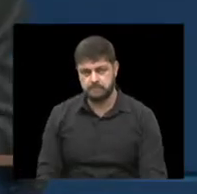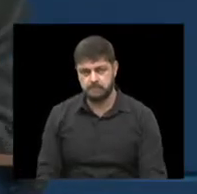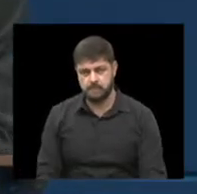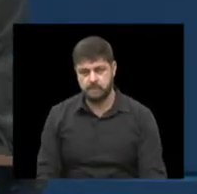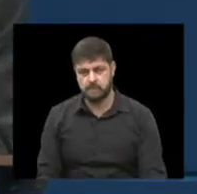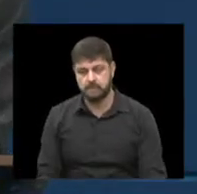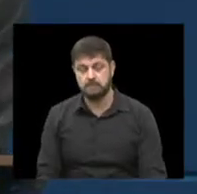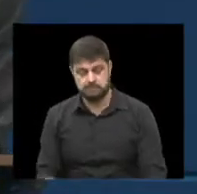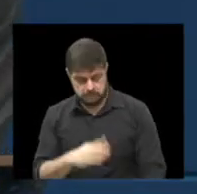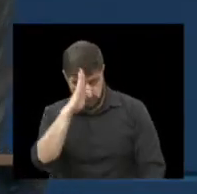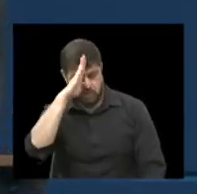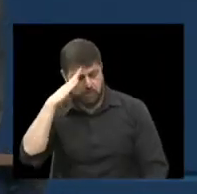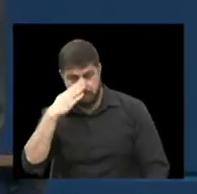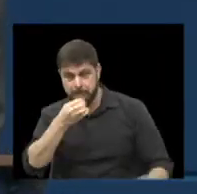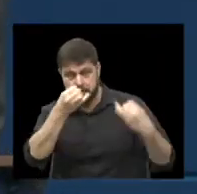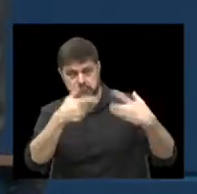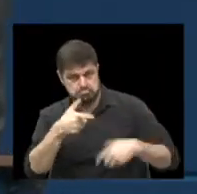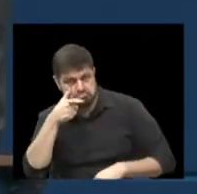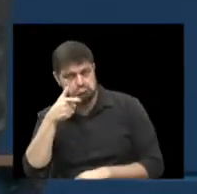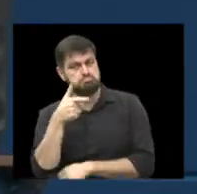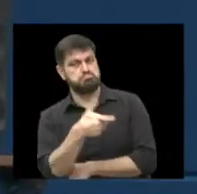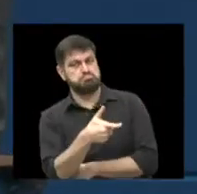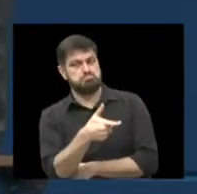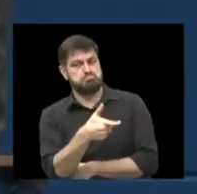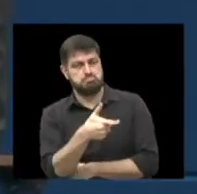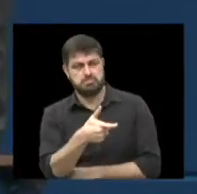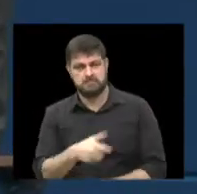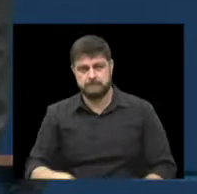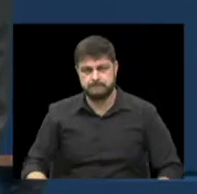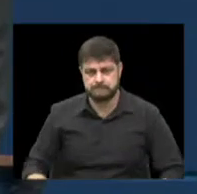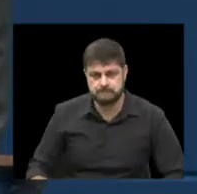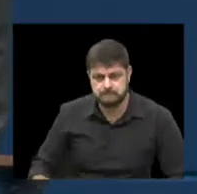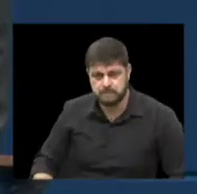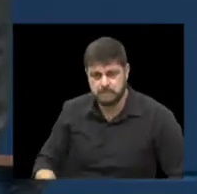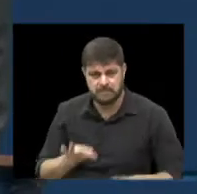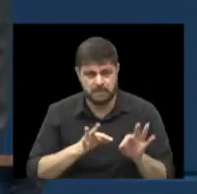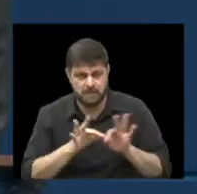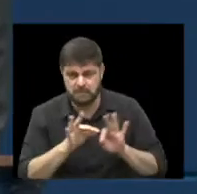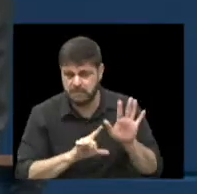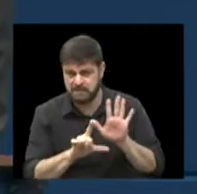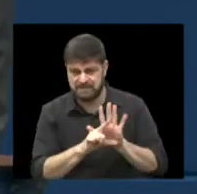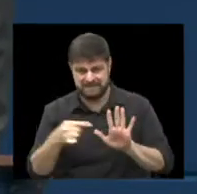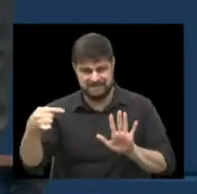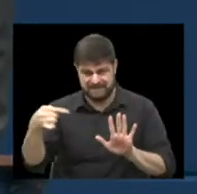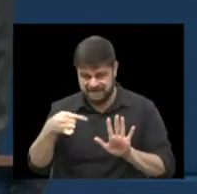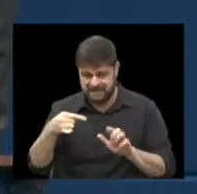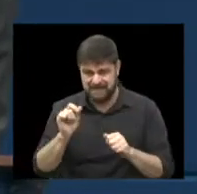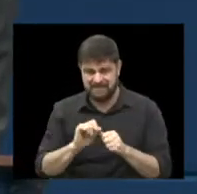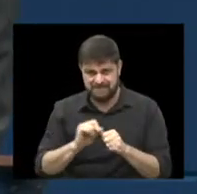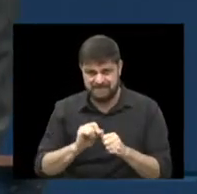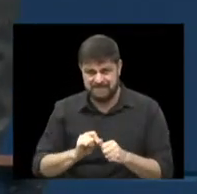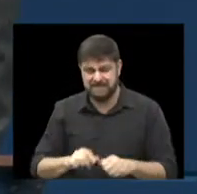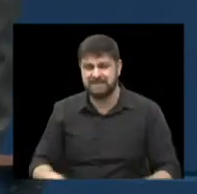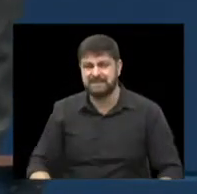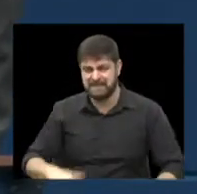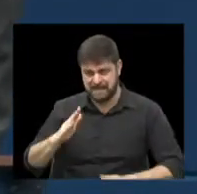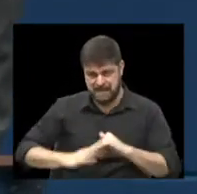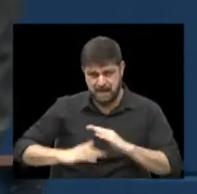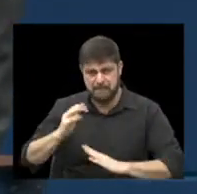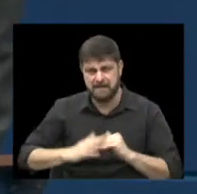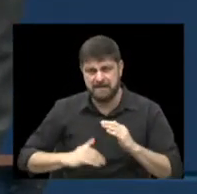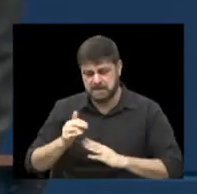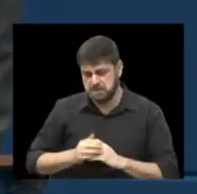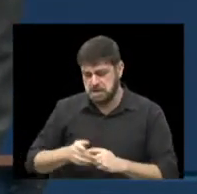O vereador fala uma coisa interessante. O projeto não só inibe, ele na prática reprime